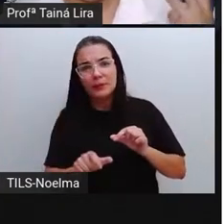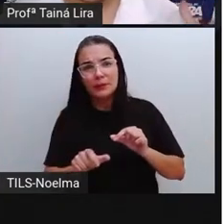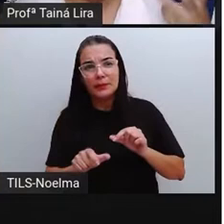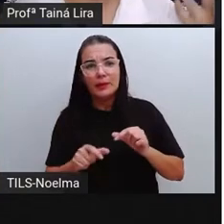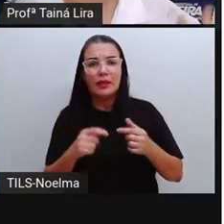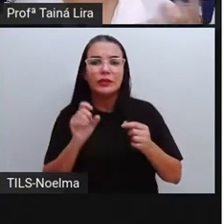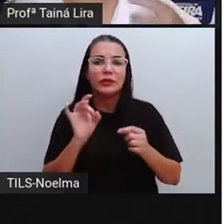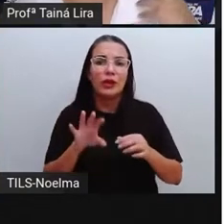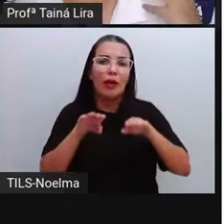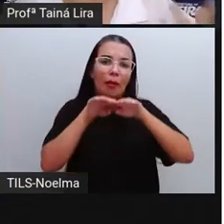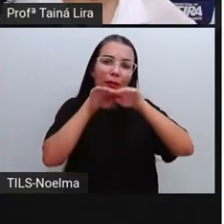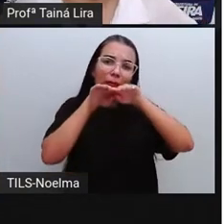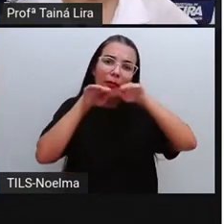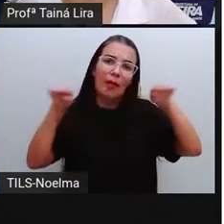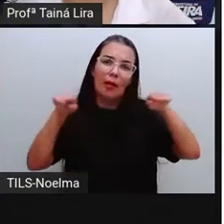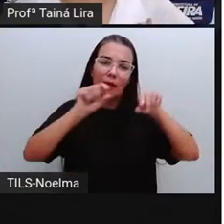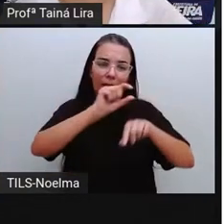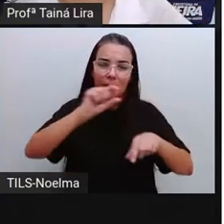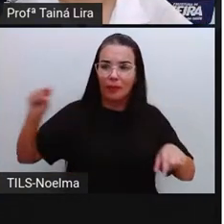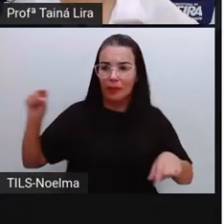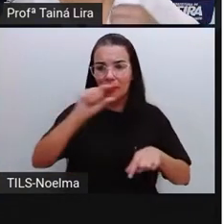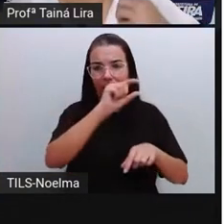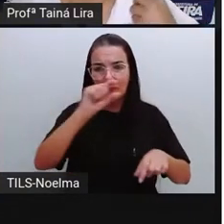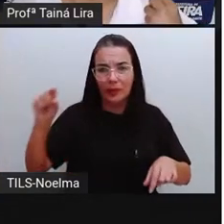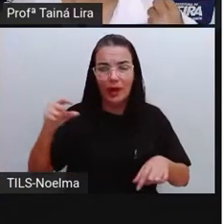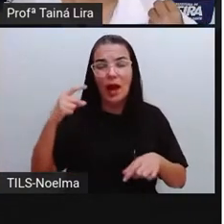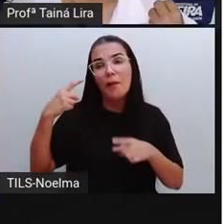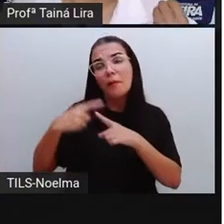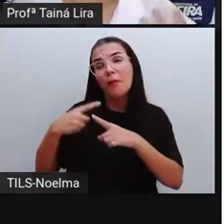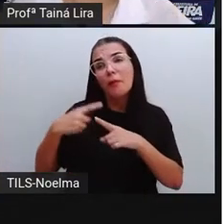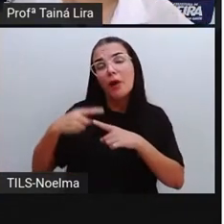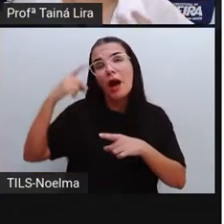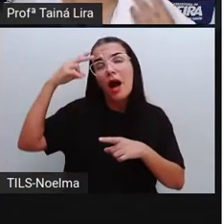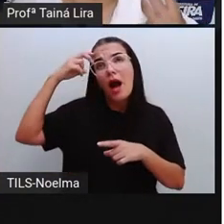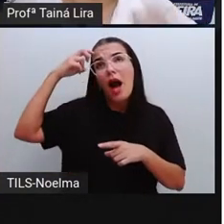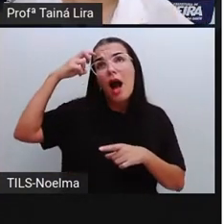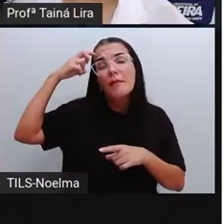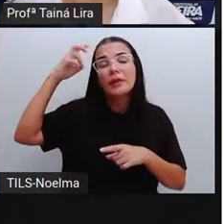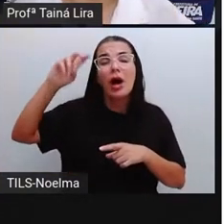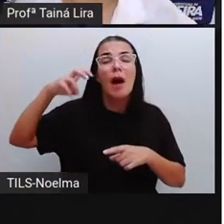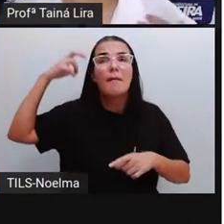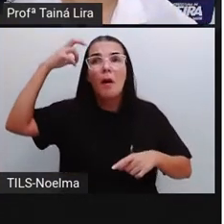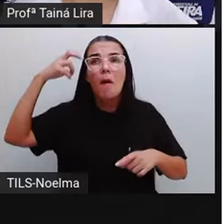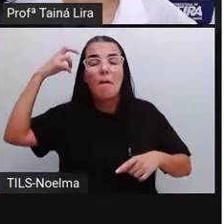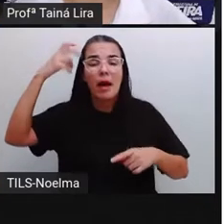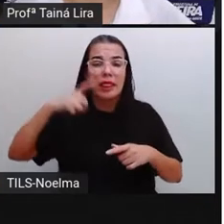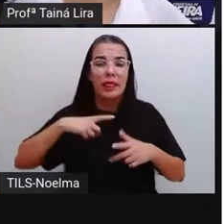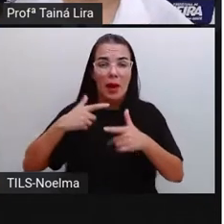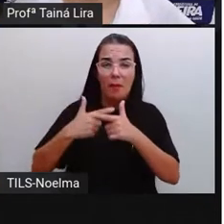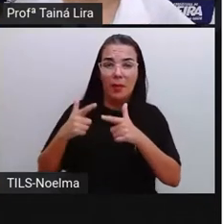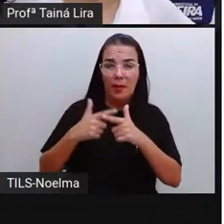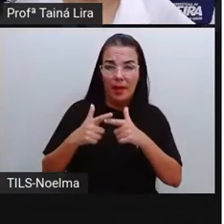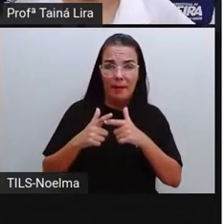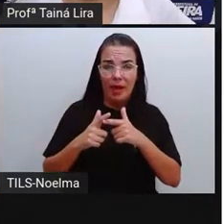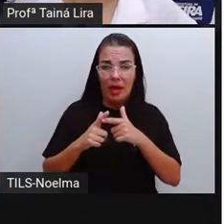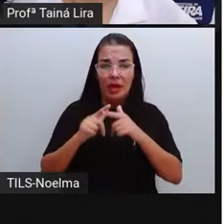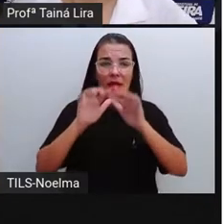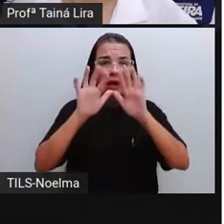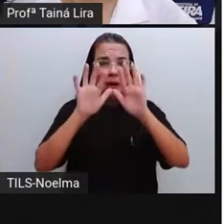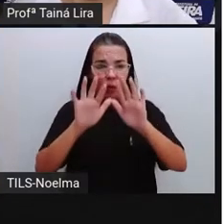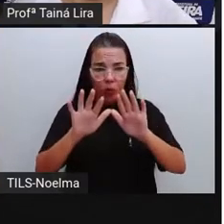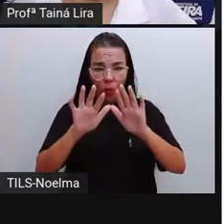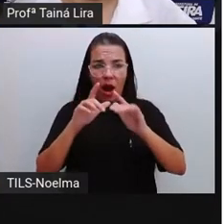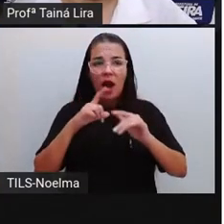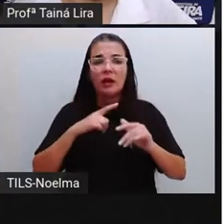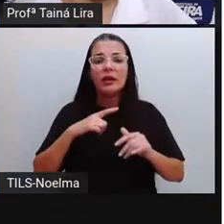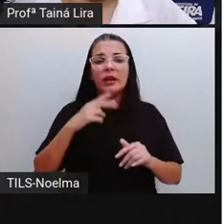zebrinha achava, né, que era um problema ali para ela. As zebras geralmente, olha, nessa ilustração a gente vê bem,